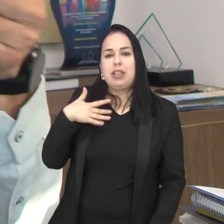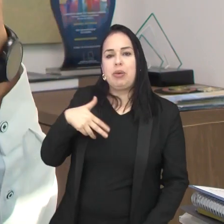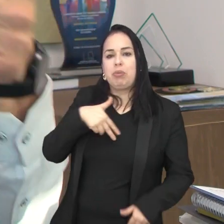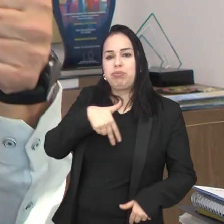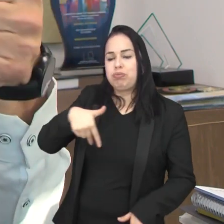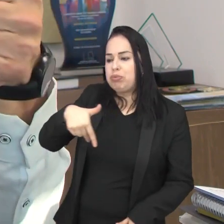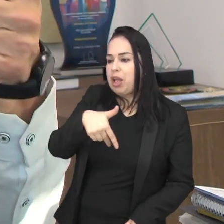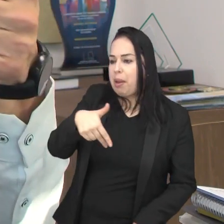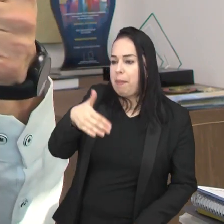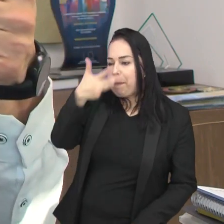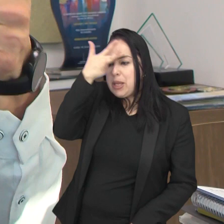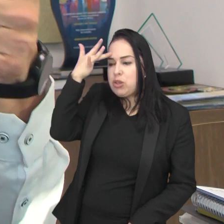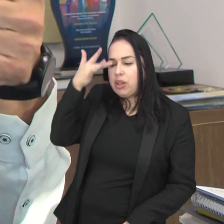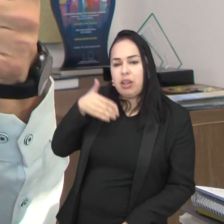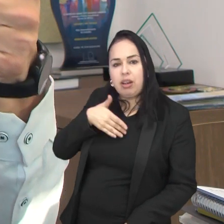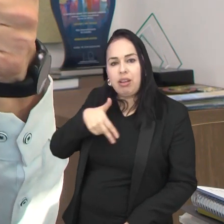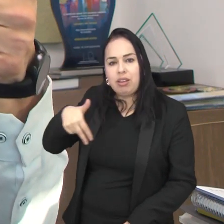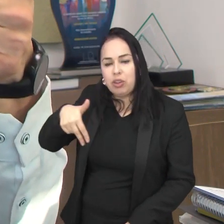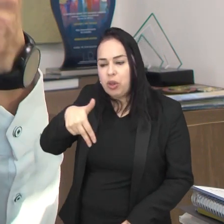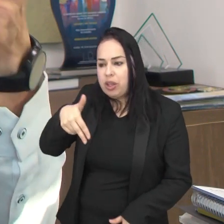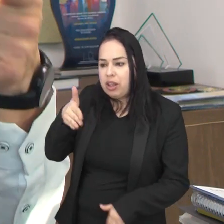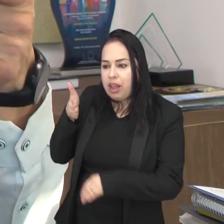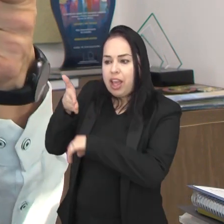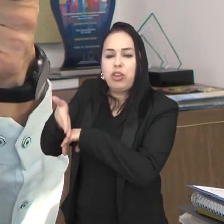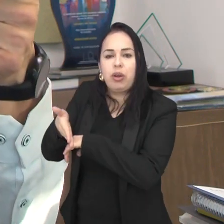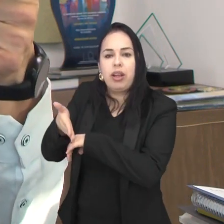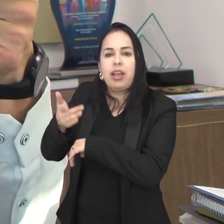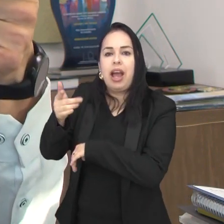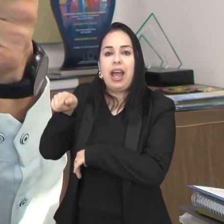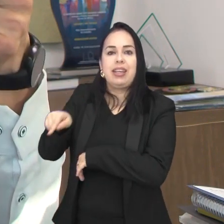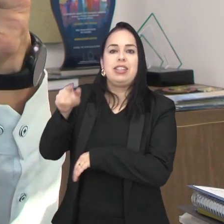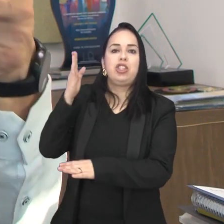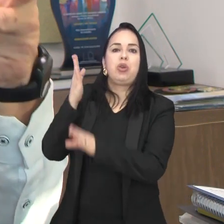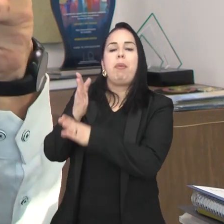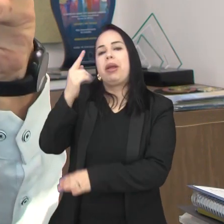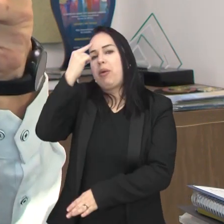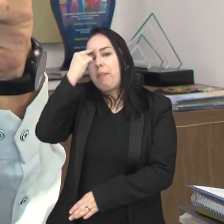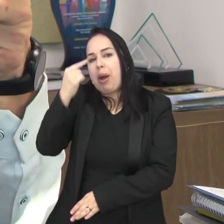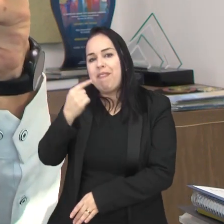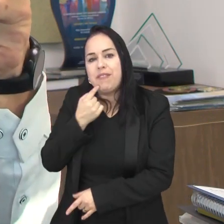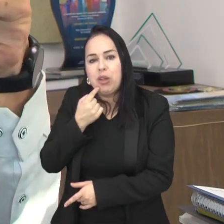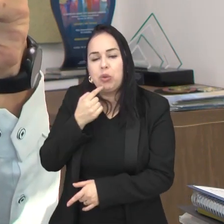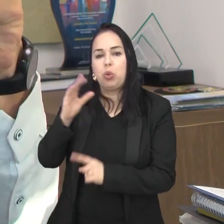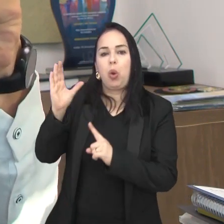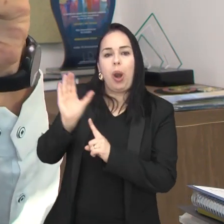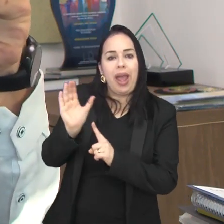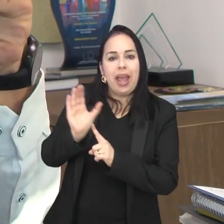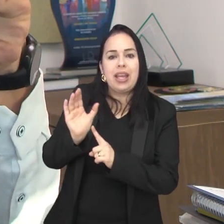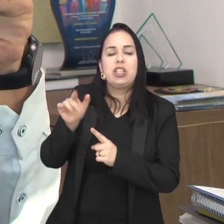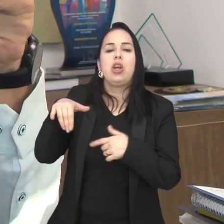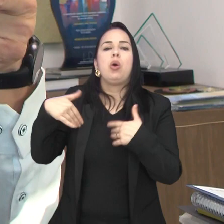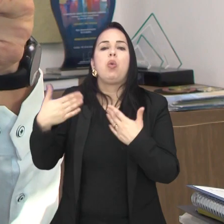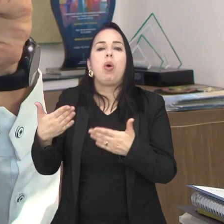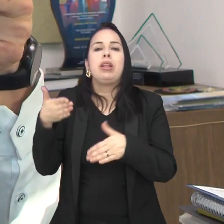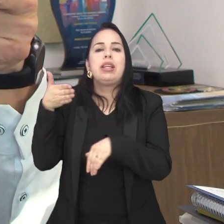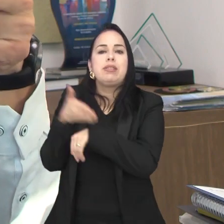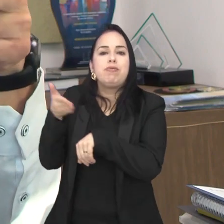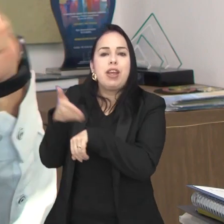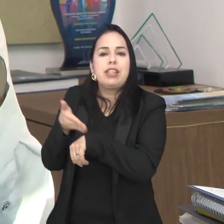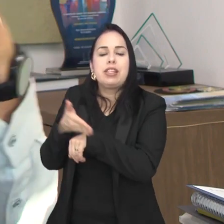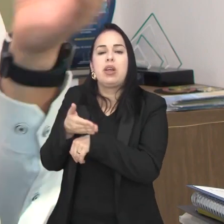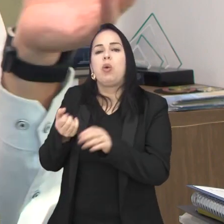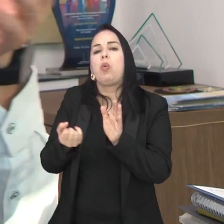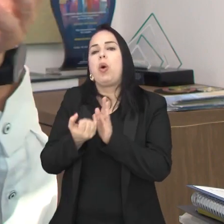loja dele, saber qual foi o último dia que ele entrou, qual foi a última compra, qual a periodicidade que ele tem de